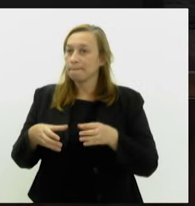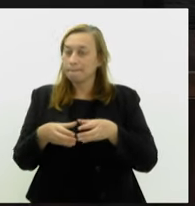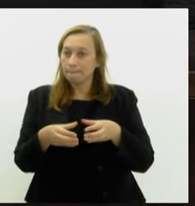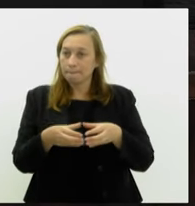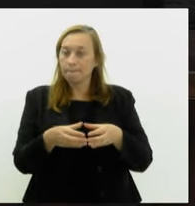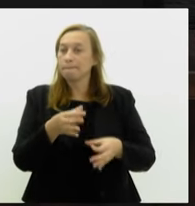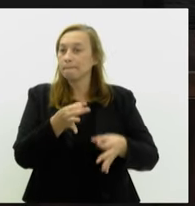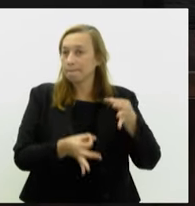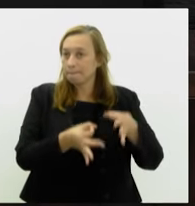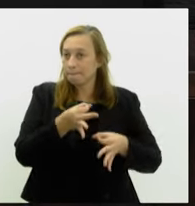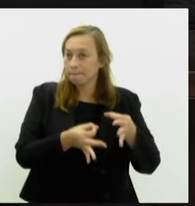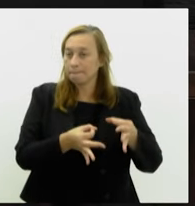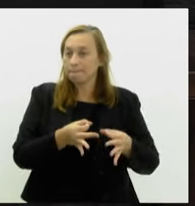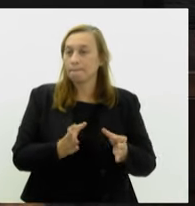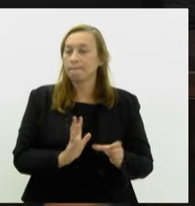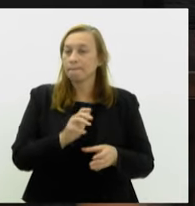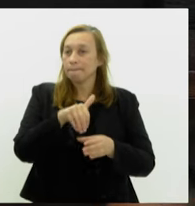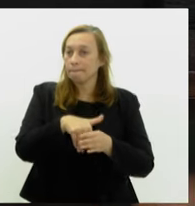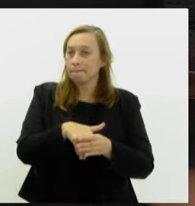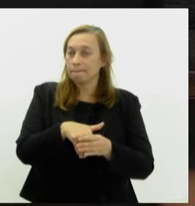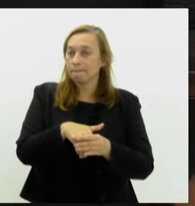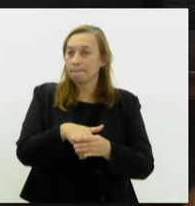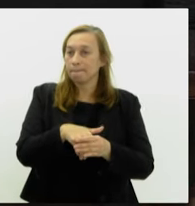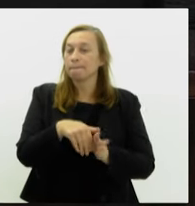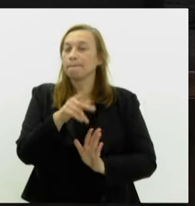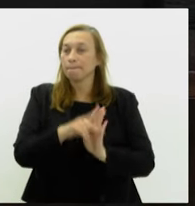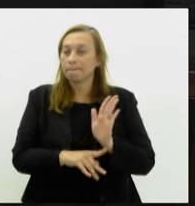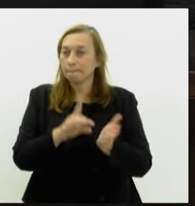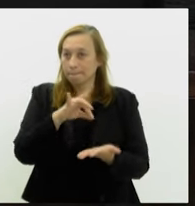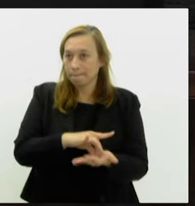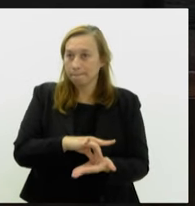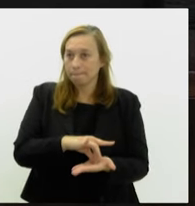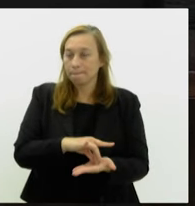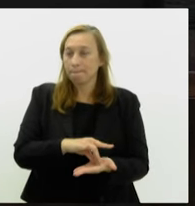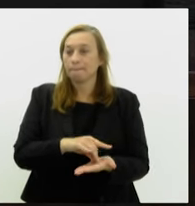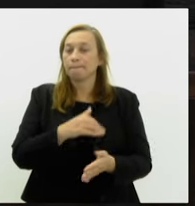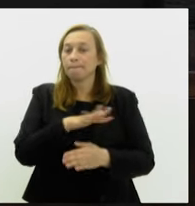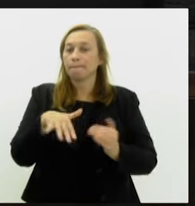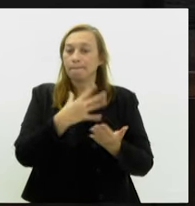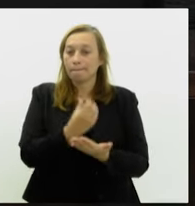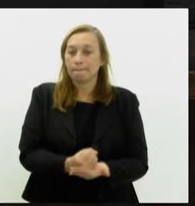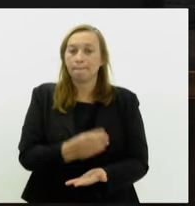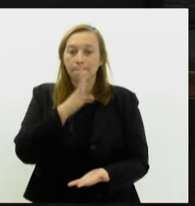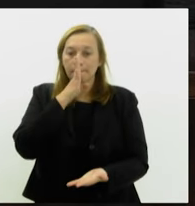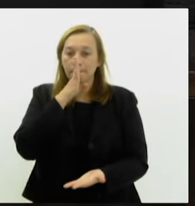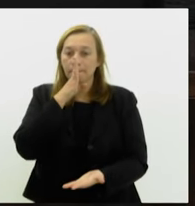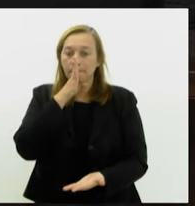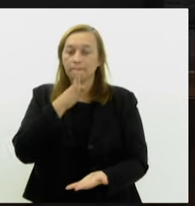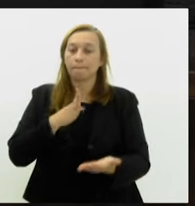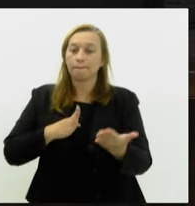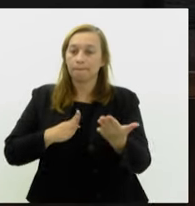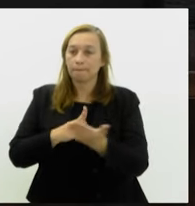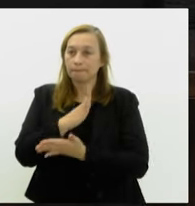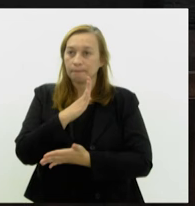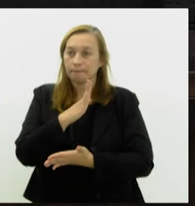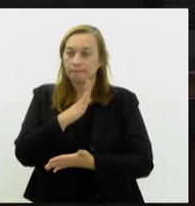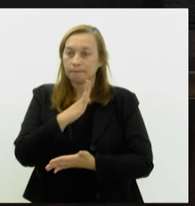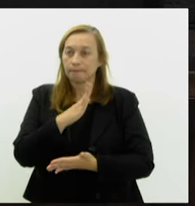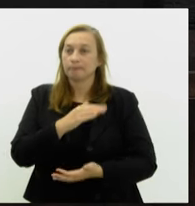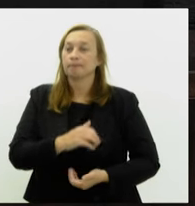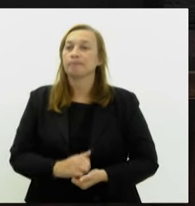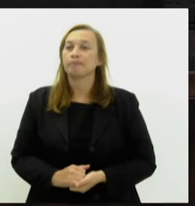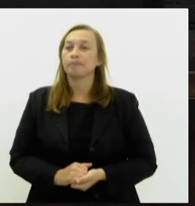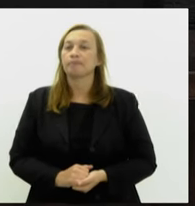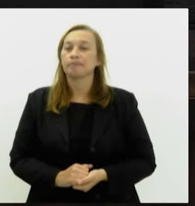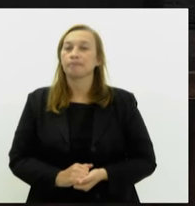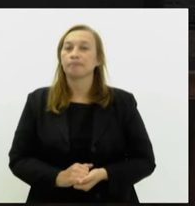Constituição e Justiça. Em votação, o projeto original. Senhores que aprovam, permaneçam como estão.